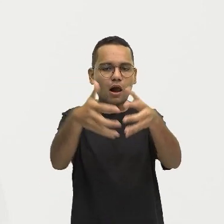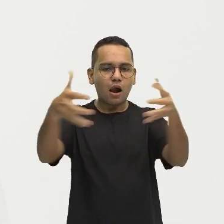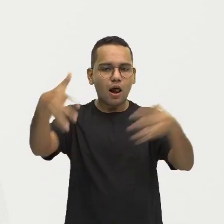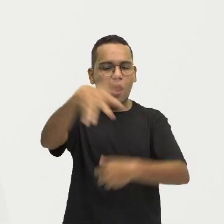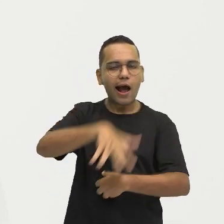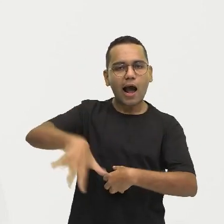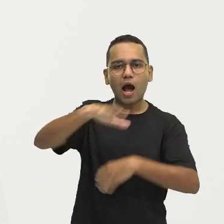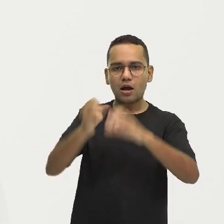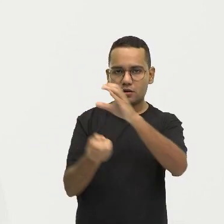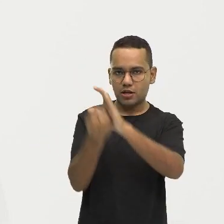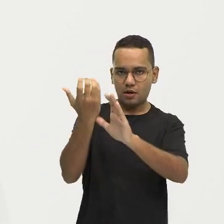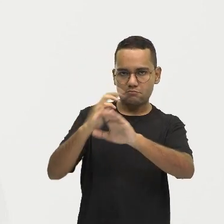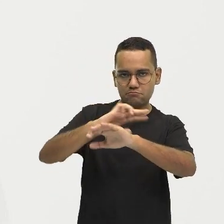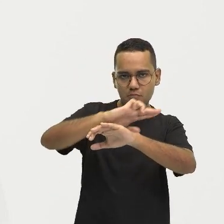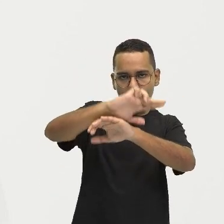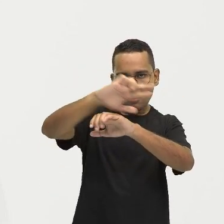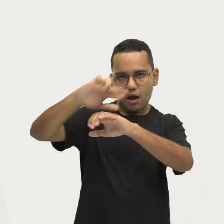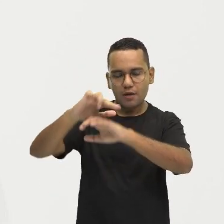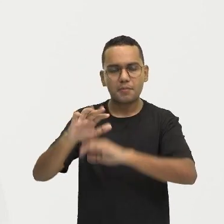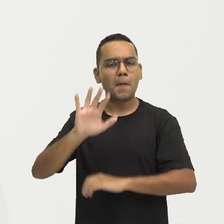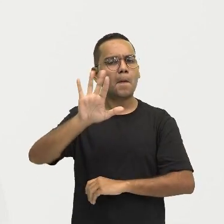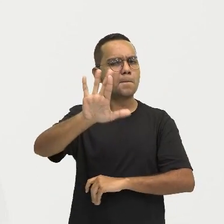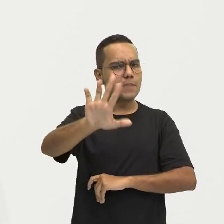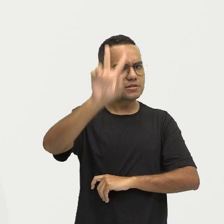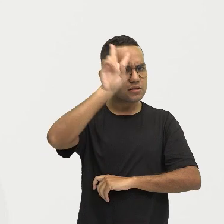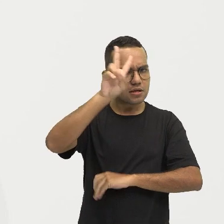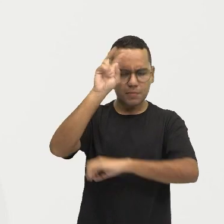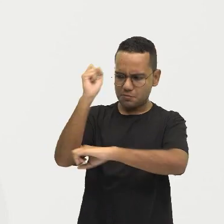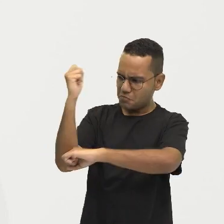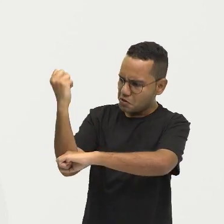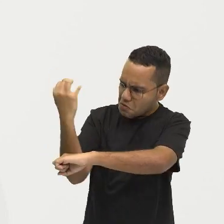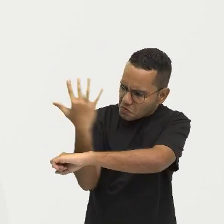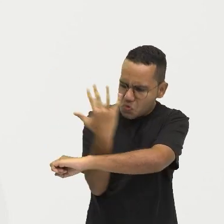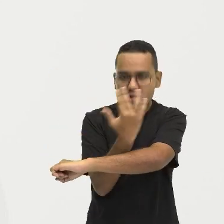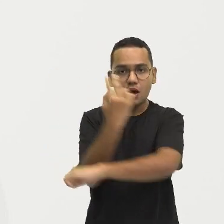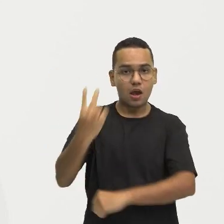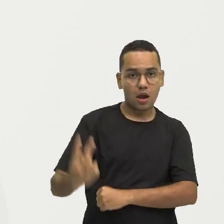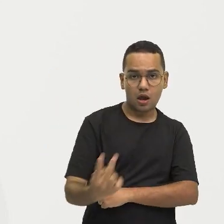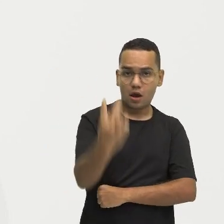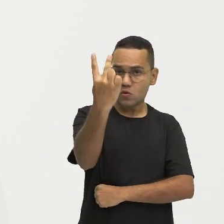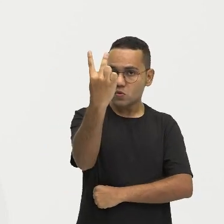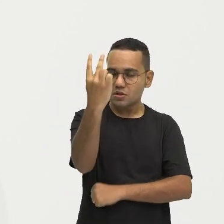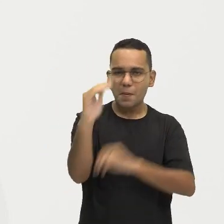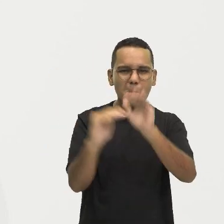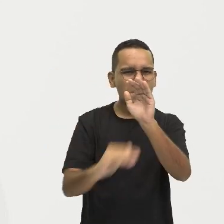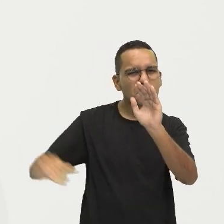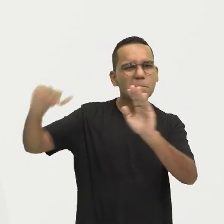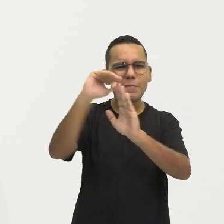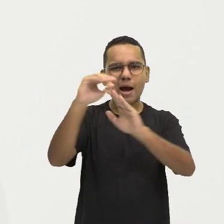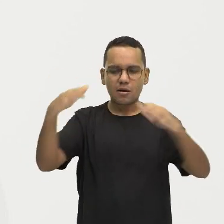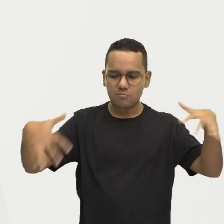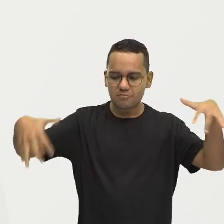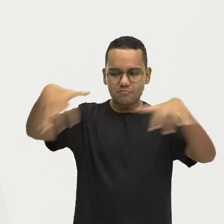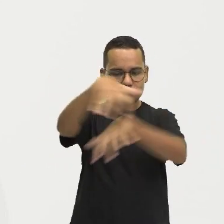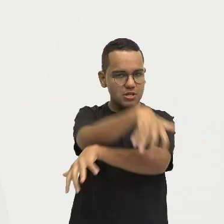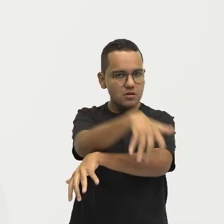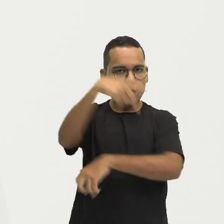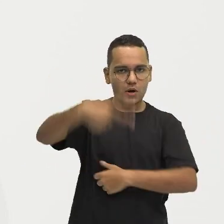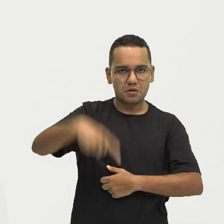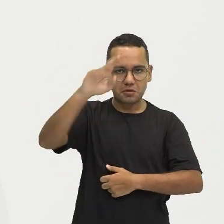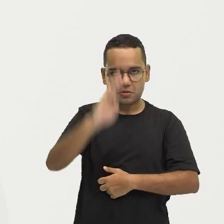tá? Então, lembrando que o Cerrado é o segundo maior bioma brasileiro, né? E aí o Cerrado, ele